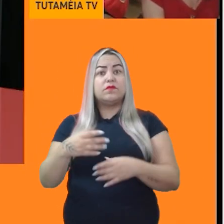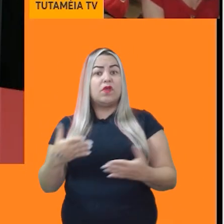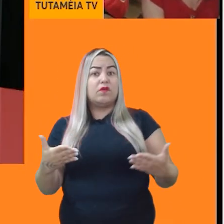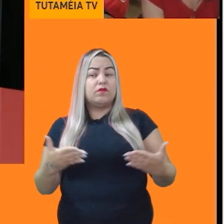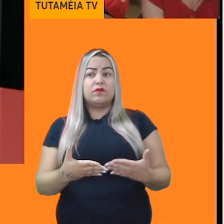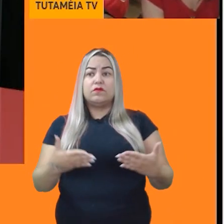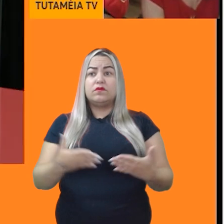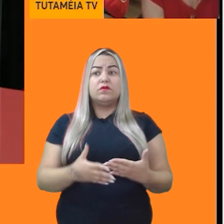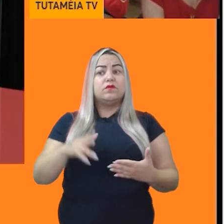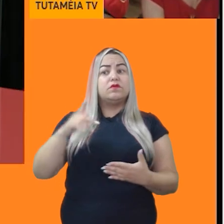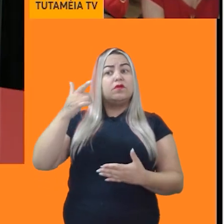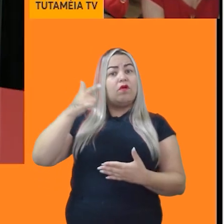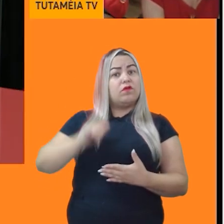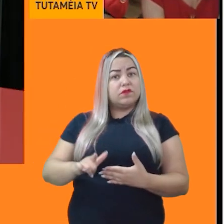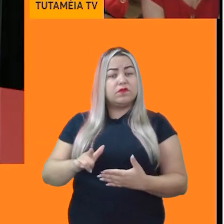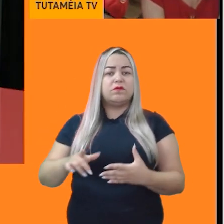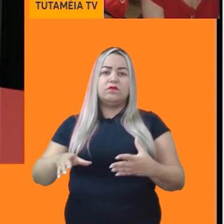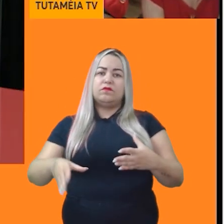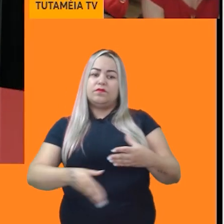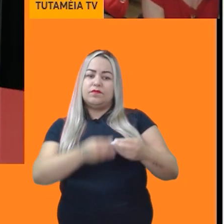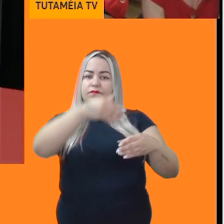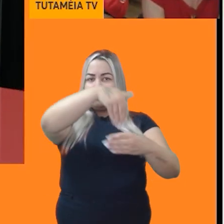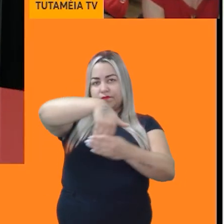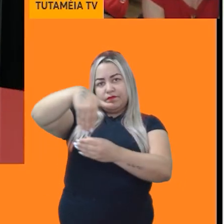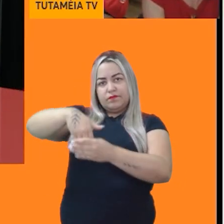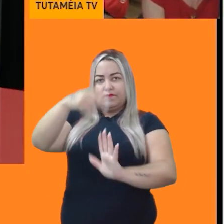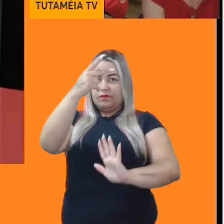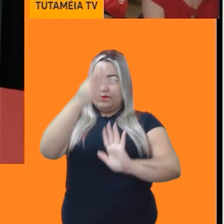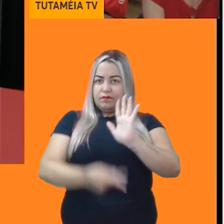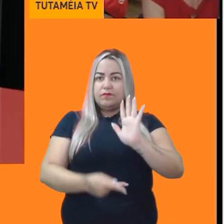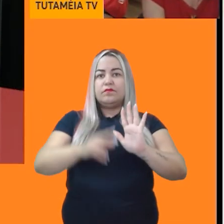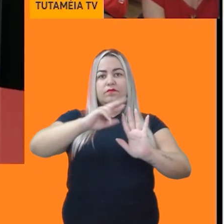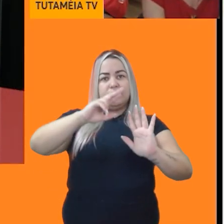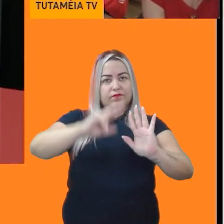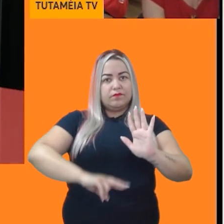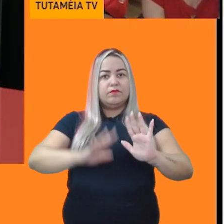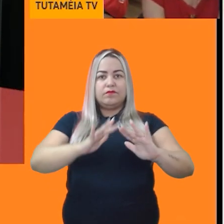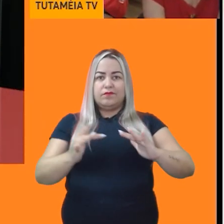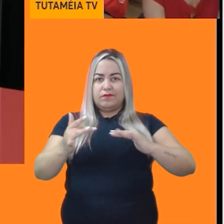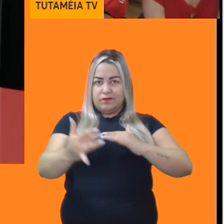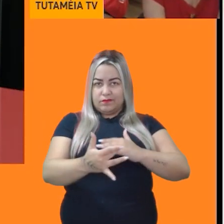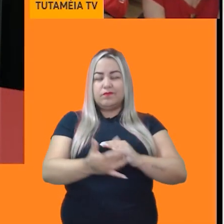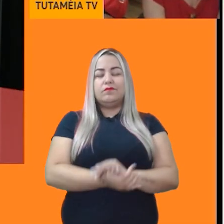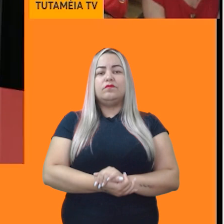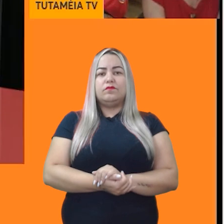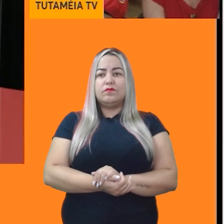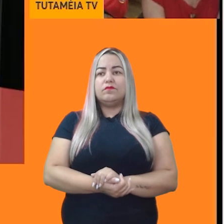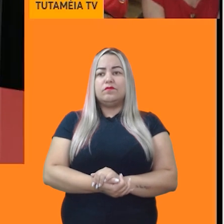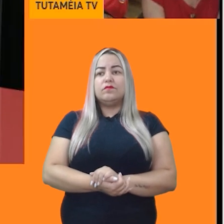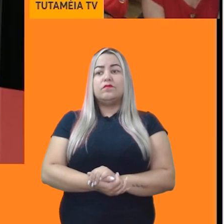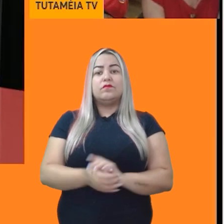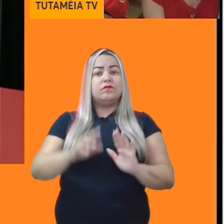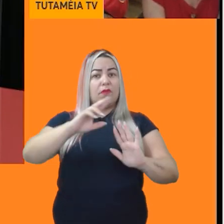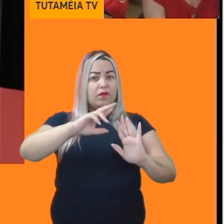embate. Veja, até agora, Eleonora, a gente não conseguiu colocar para votar o projeto de regulação das redes